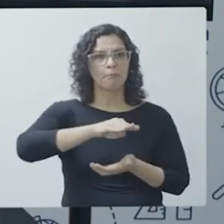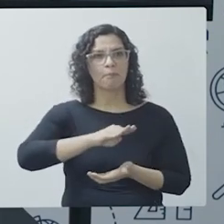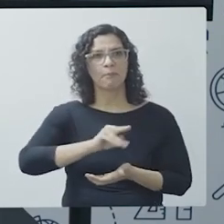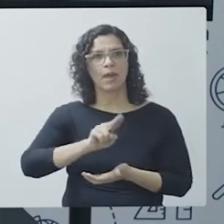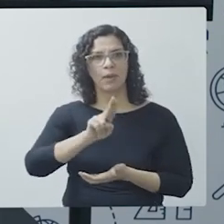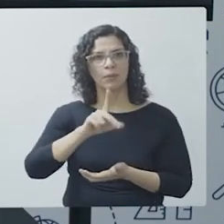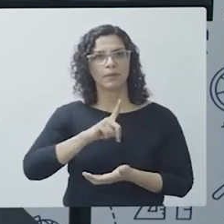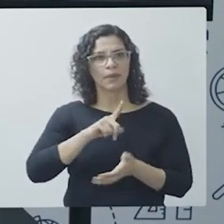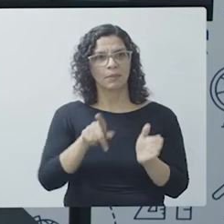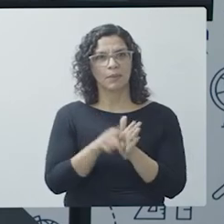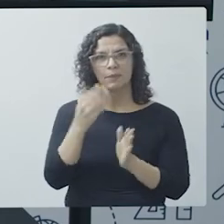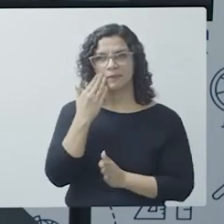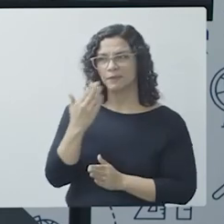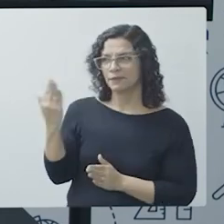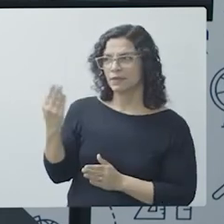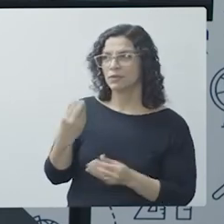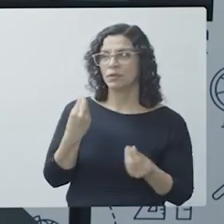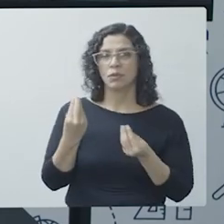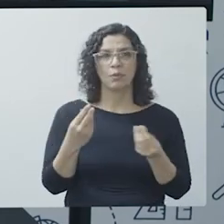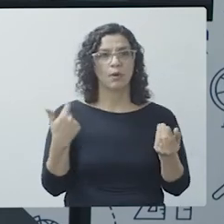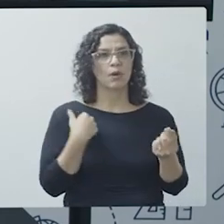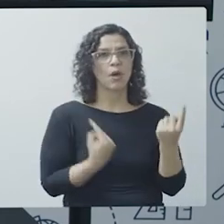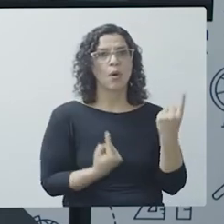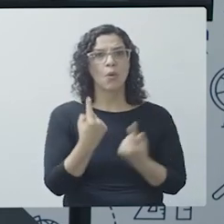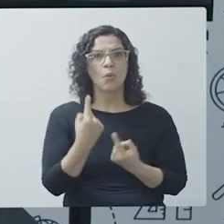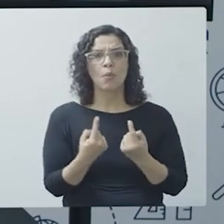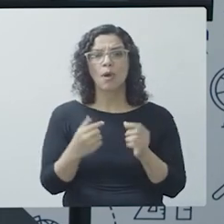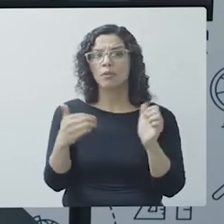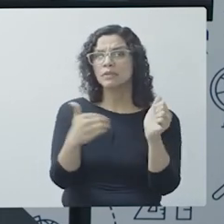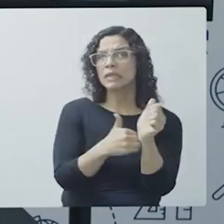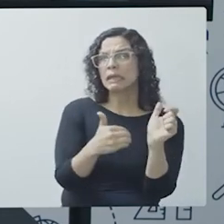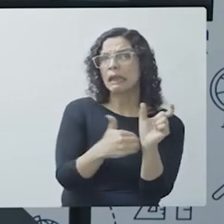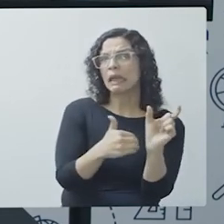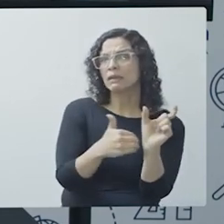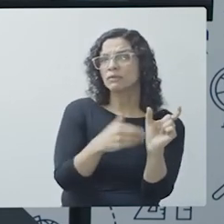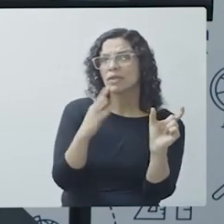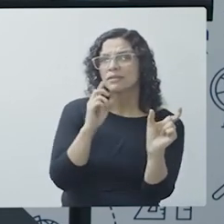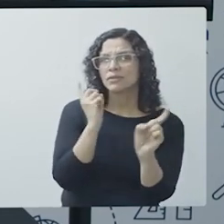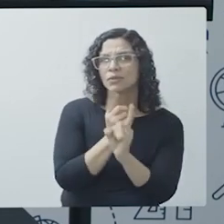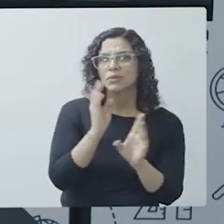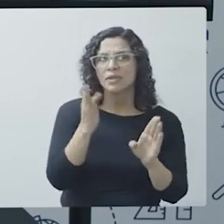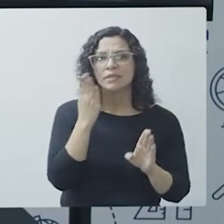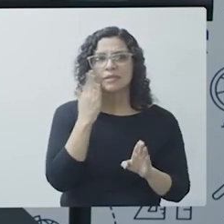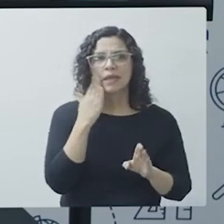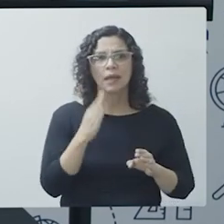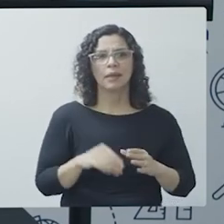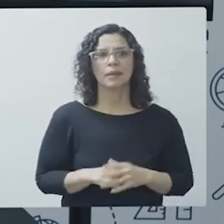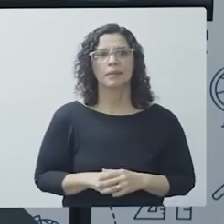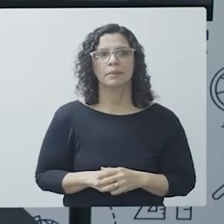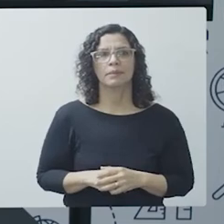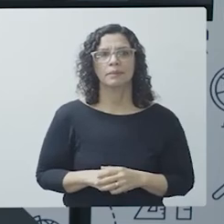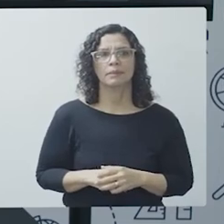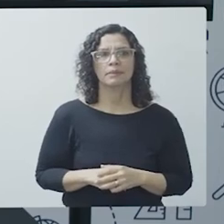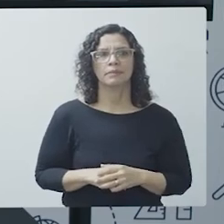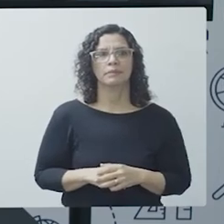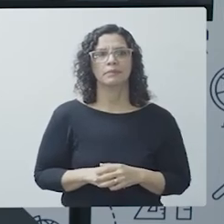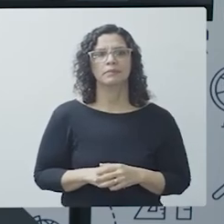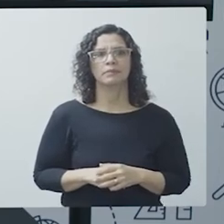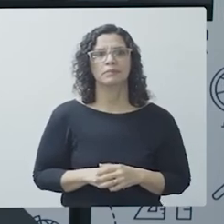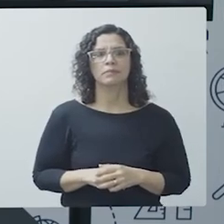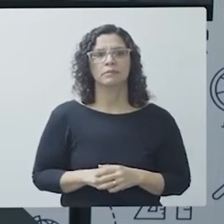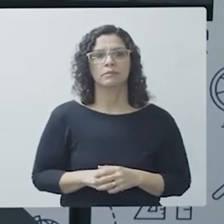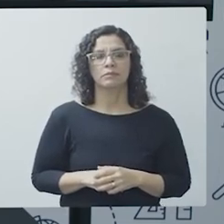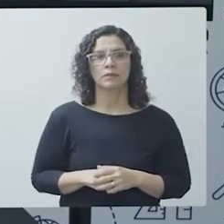do nosso baú de palavras. Qual será que é essa palavra? Vocês já descobriram?